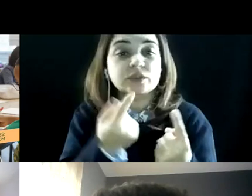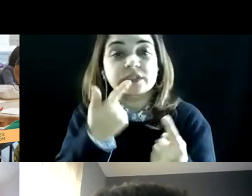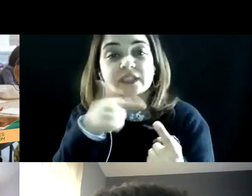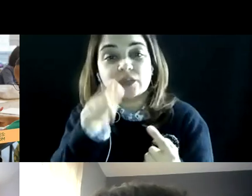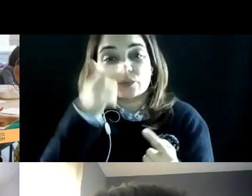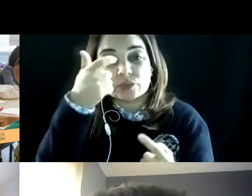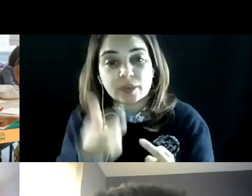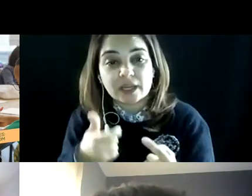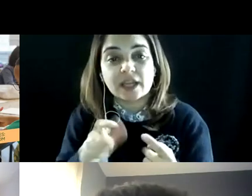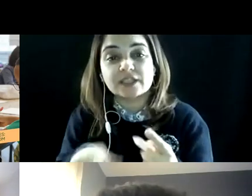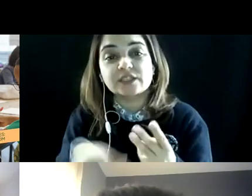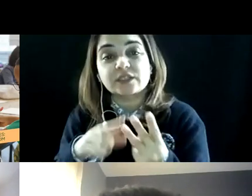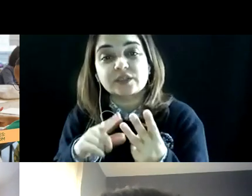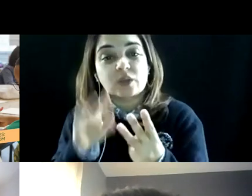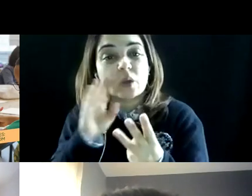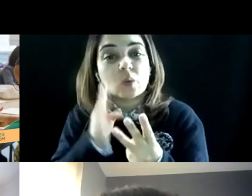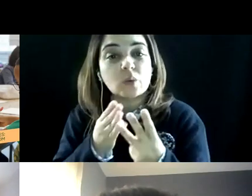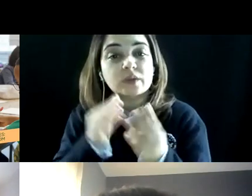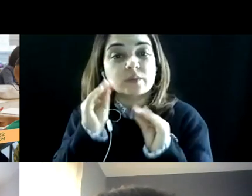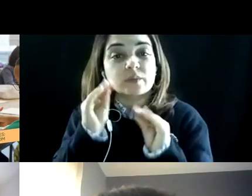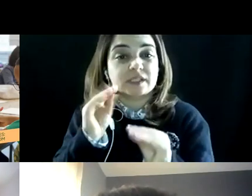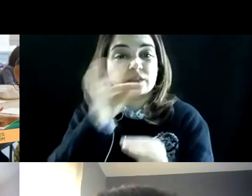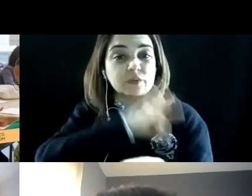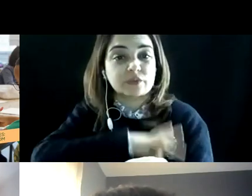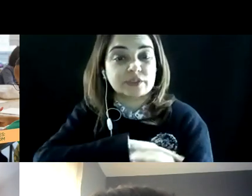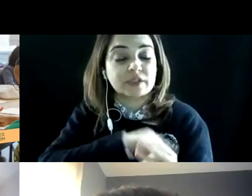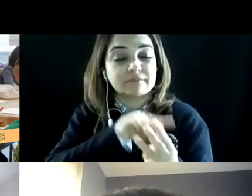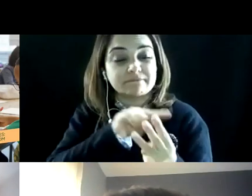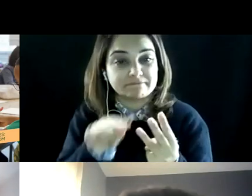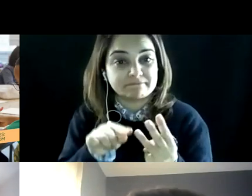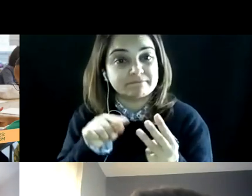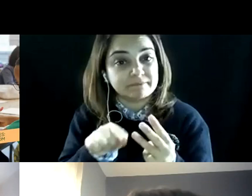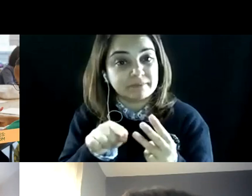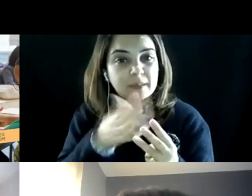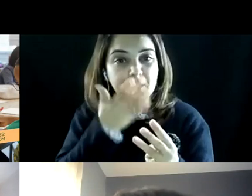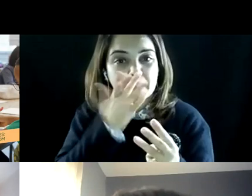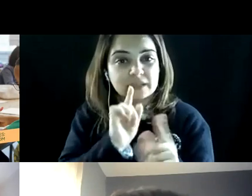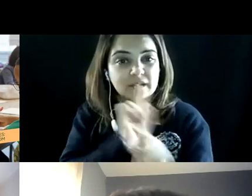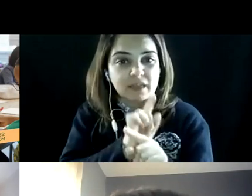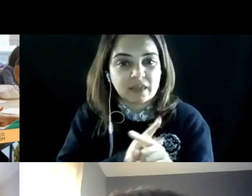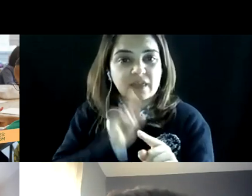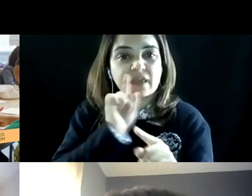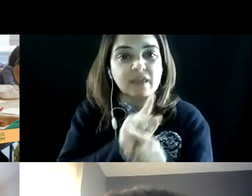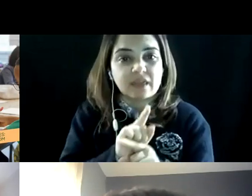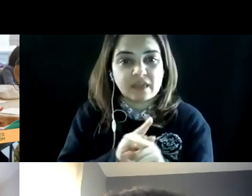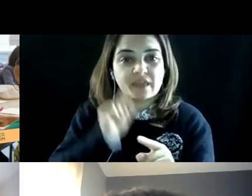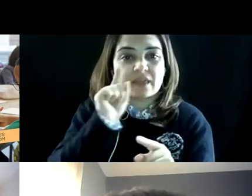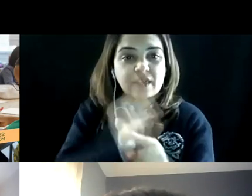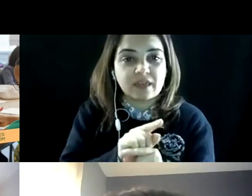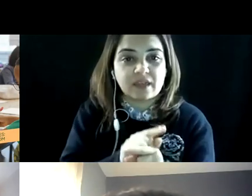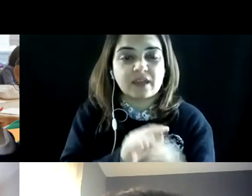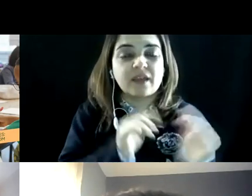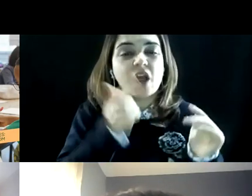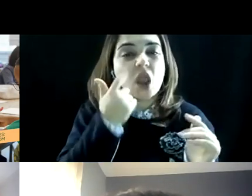depois outros ainda para o ensino profissional, contribuindo para que haja aqui uma reprodução de facto das